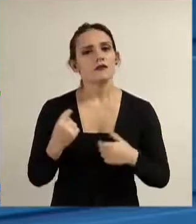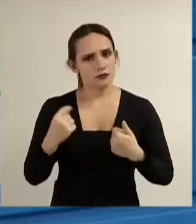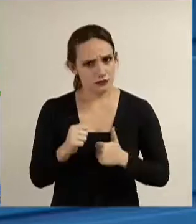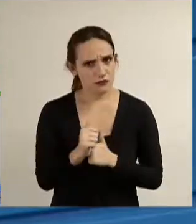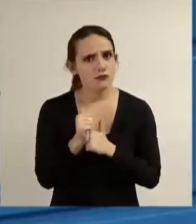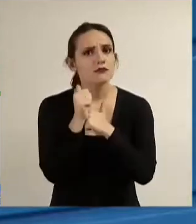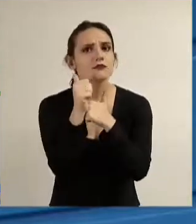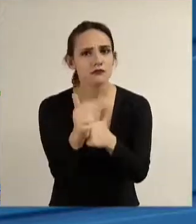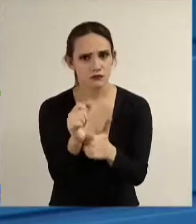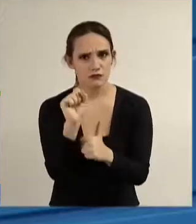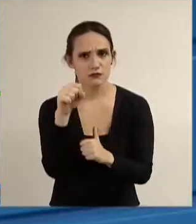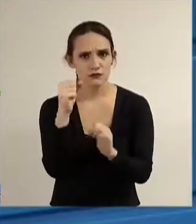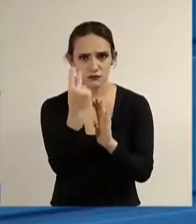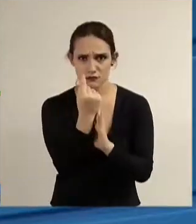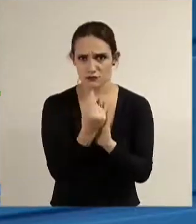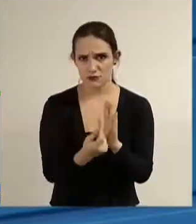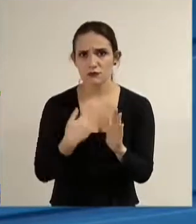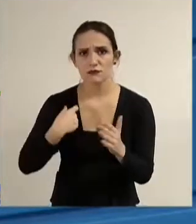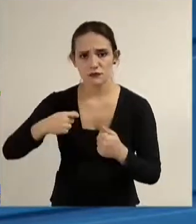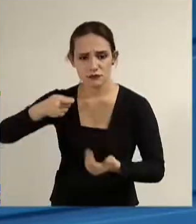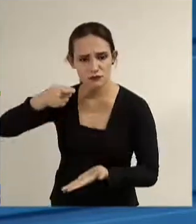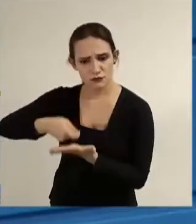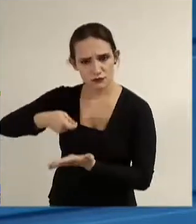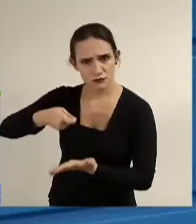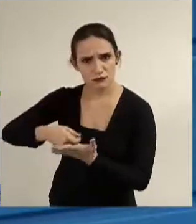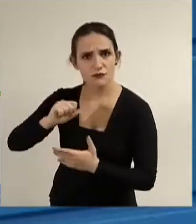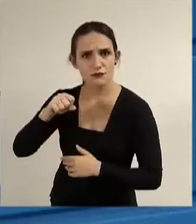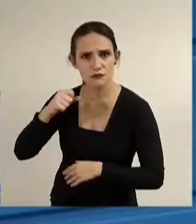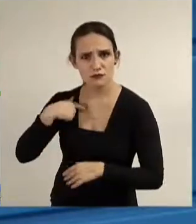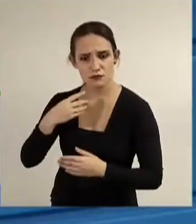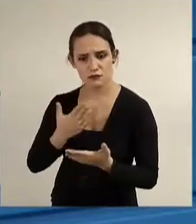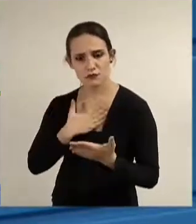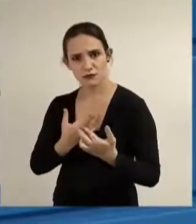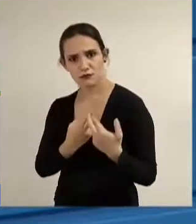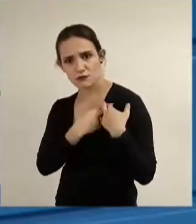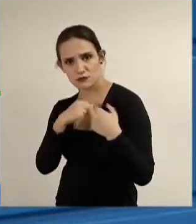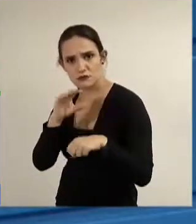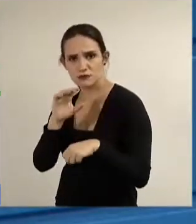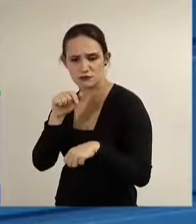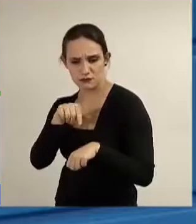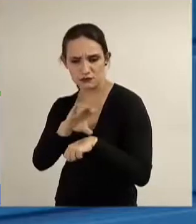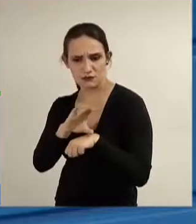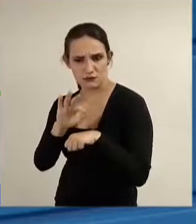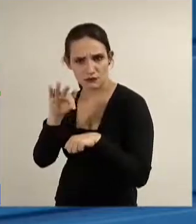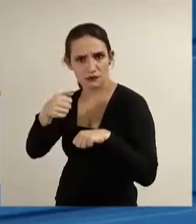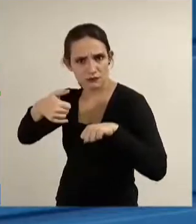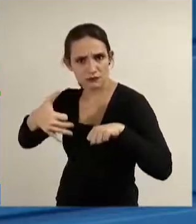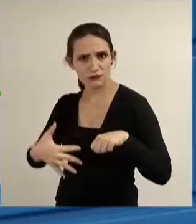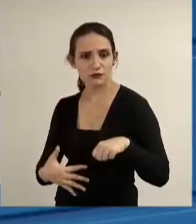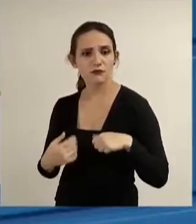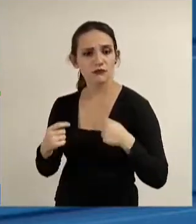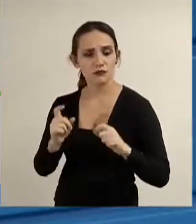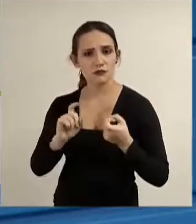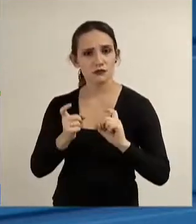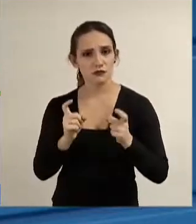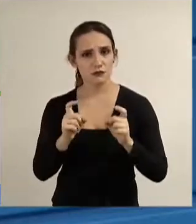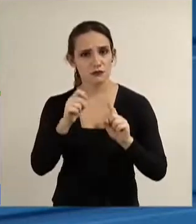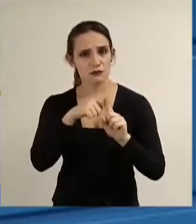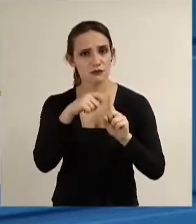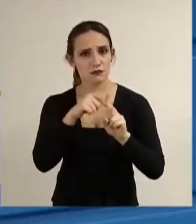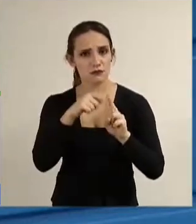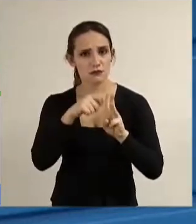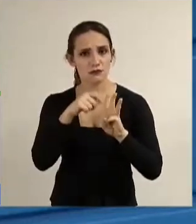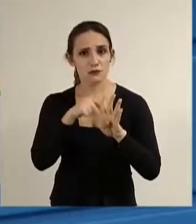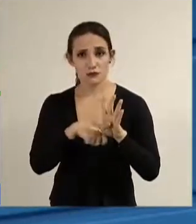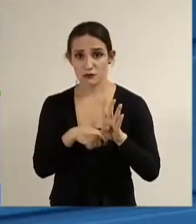acompanhamento da execução orçamentária, nós temos a obrigação constitucional de fazer reuniões quadrimestrais. Então,